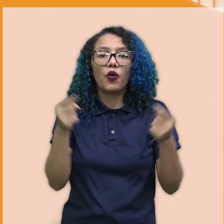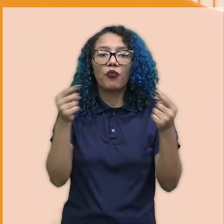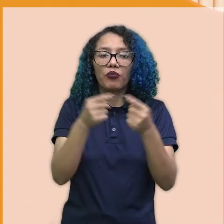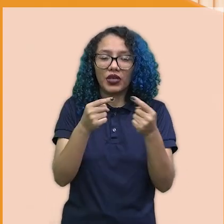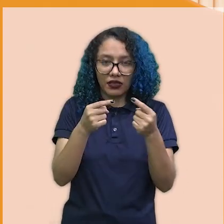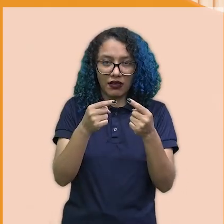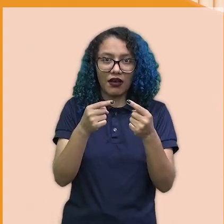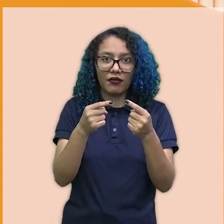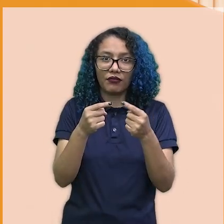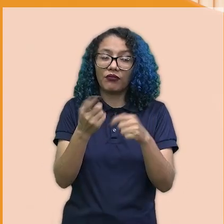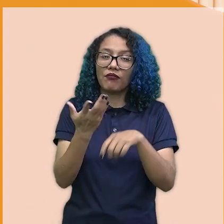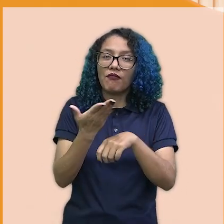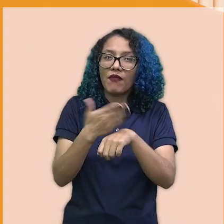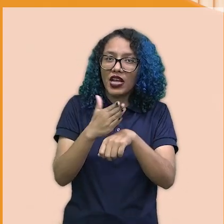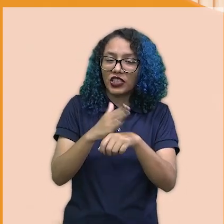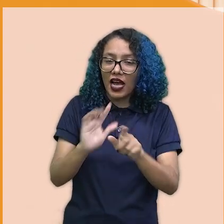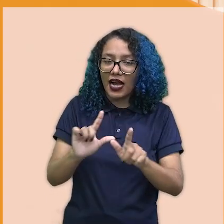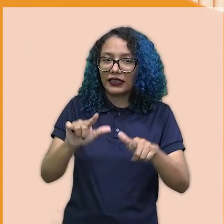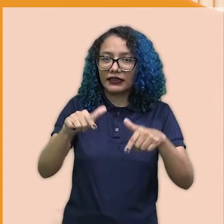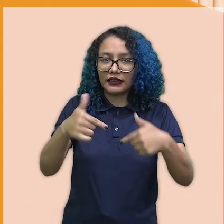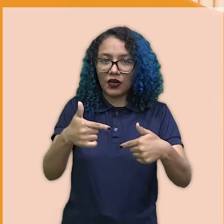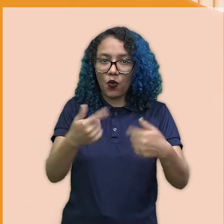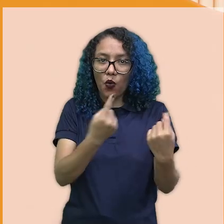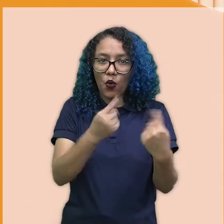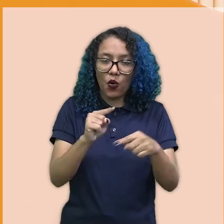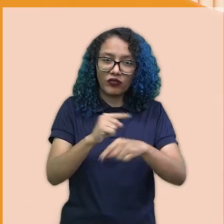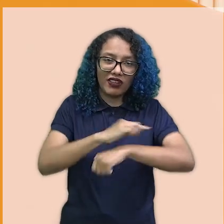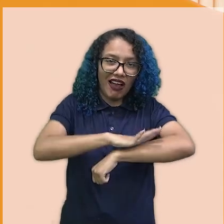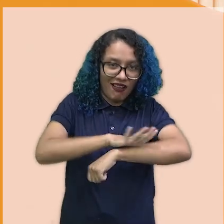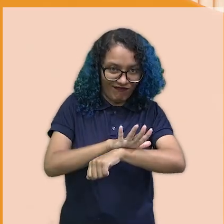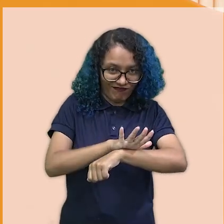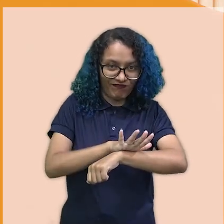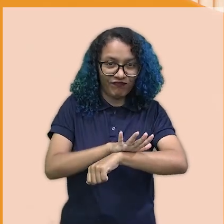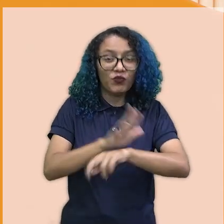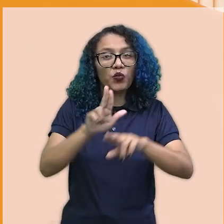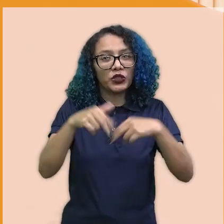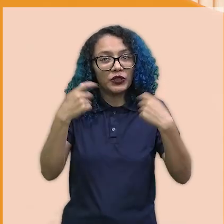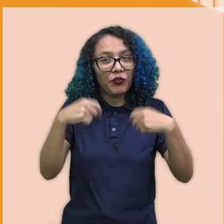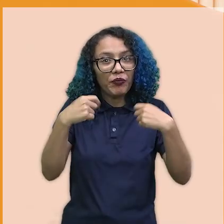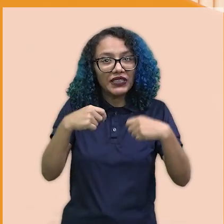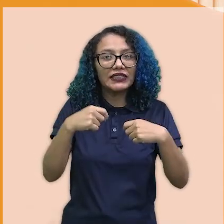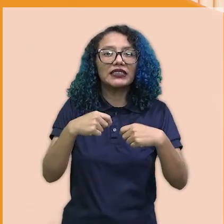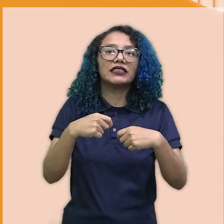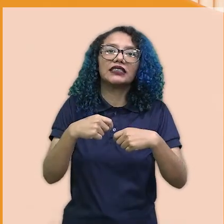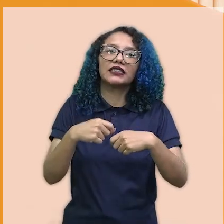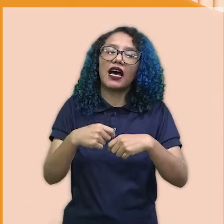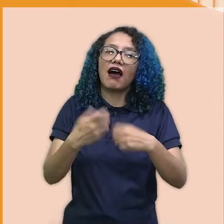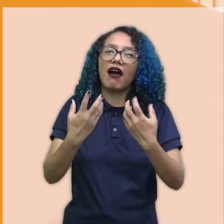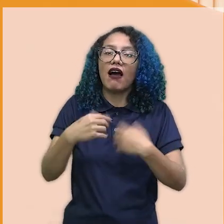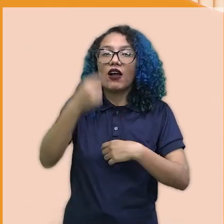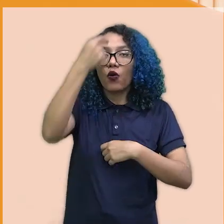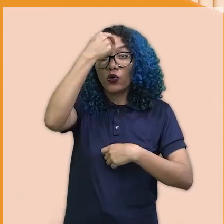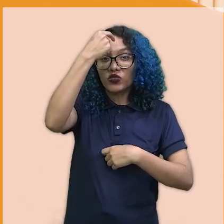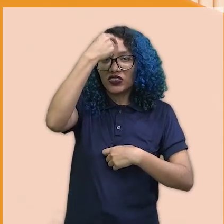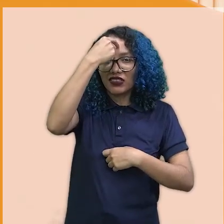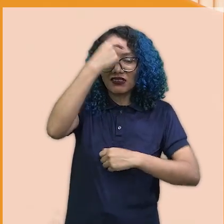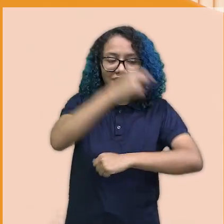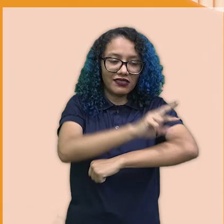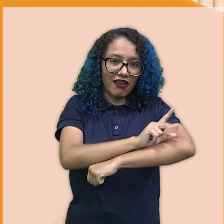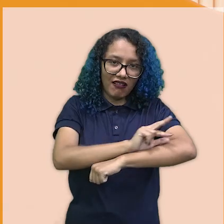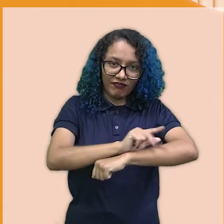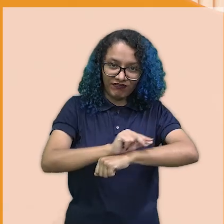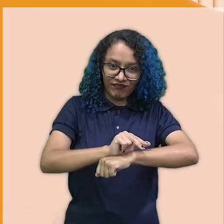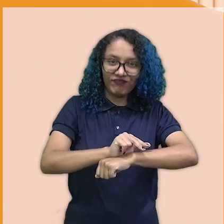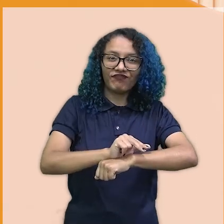antirracista. Então, é importante a gente ter esse olhar do letramento racial, que é reconhecer,